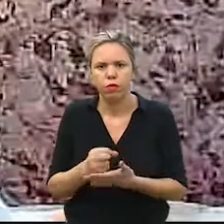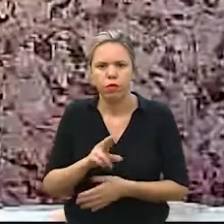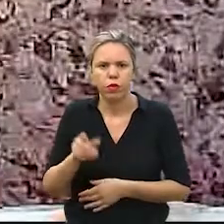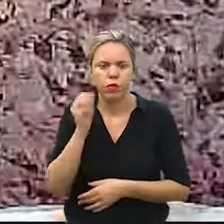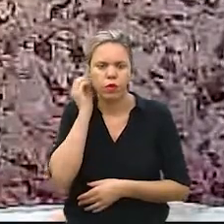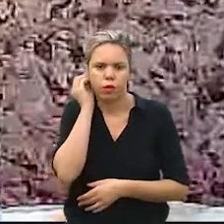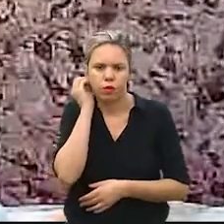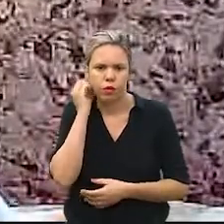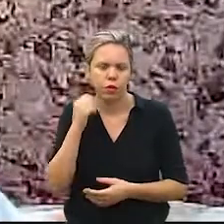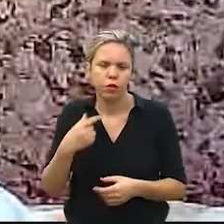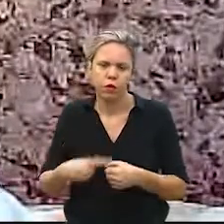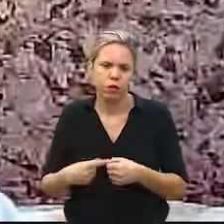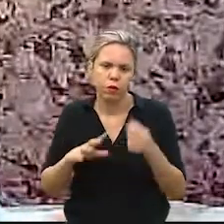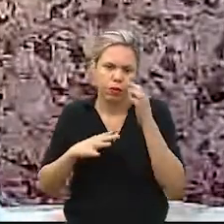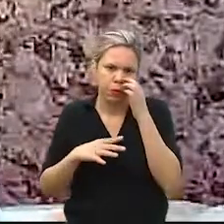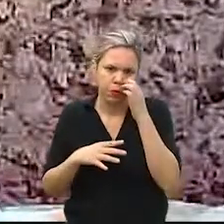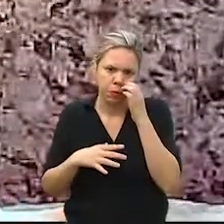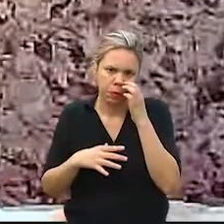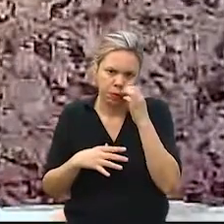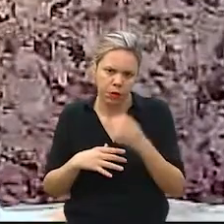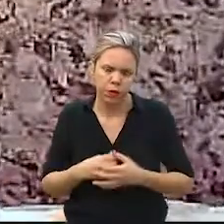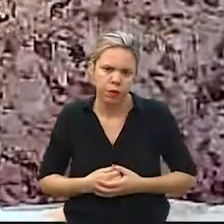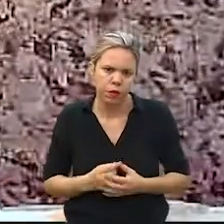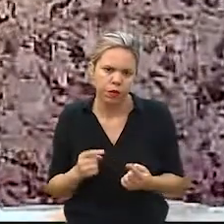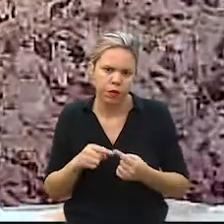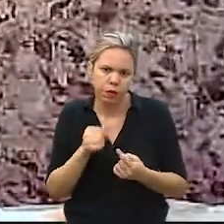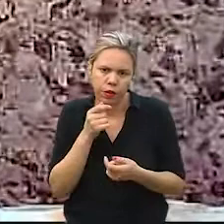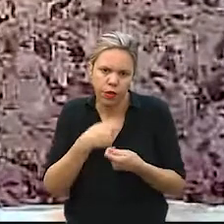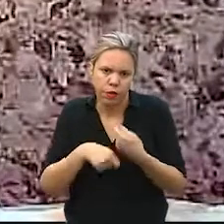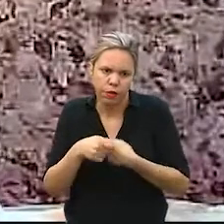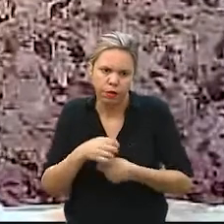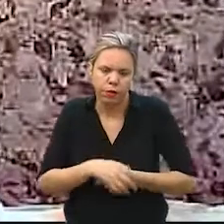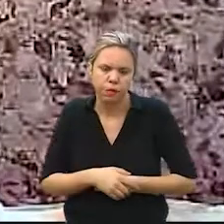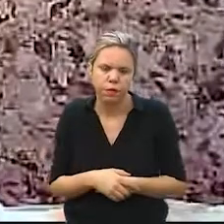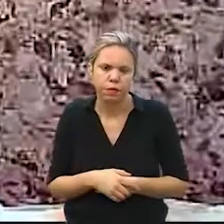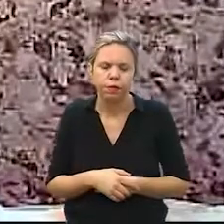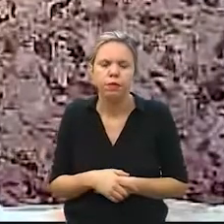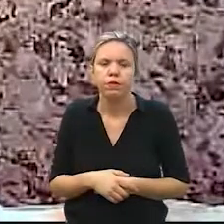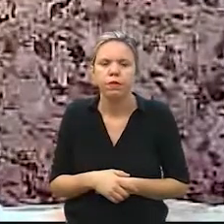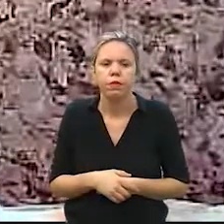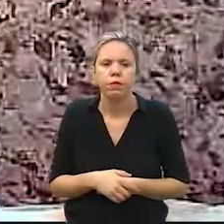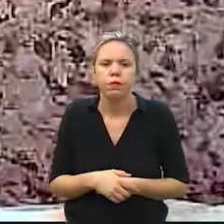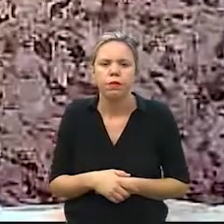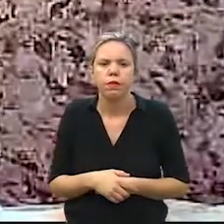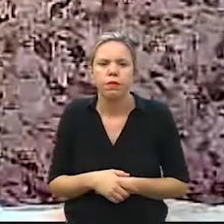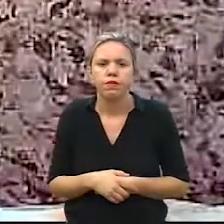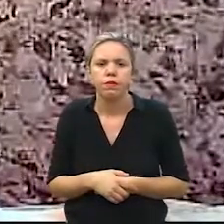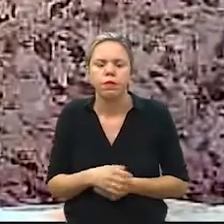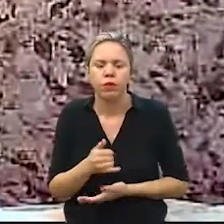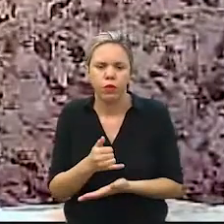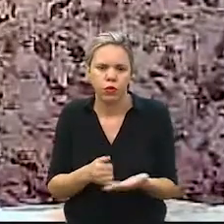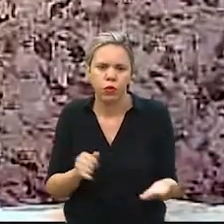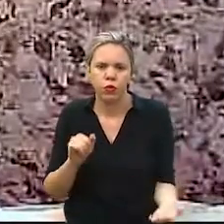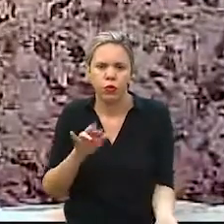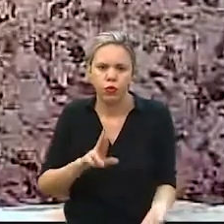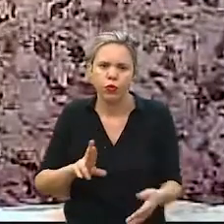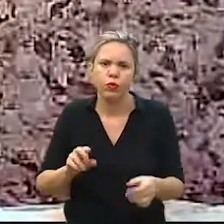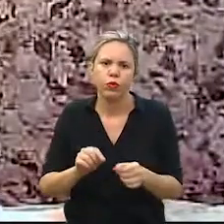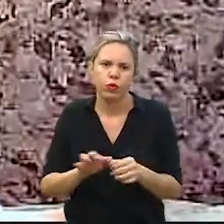é municipal, mas que fica na administração direta, né? Esses tributos, a receita